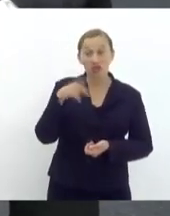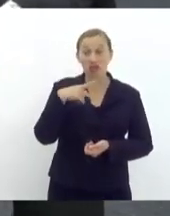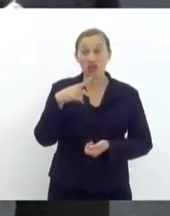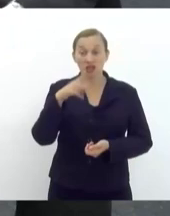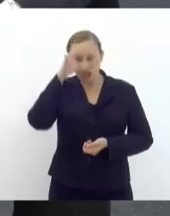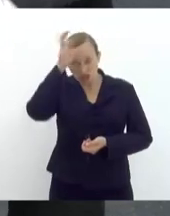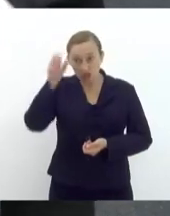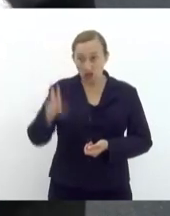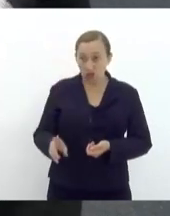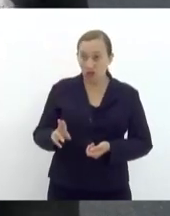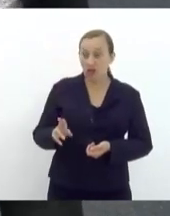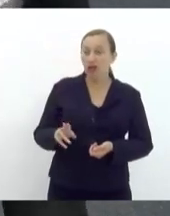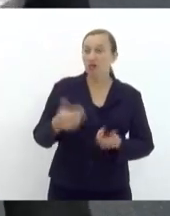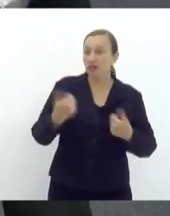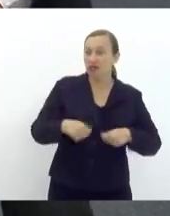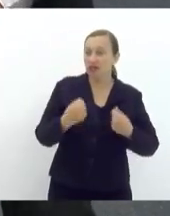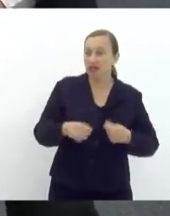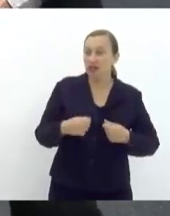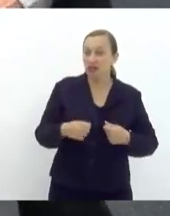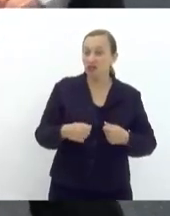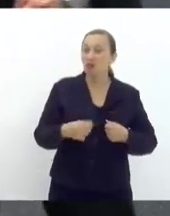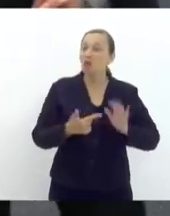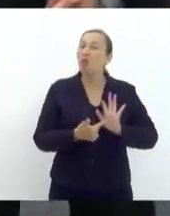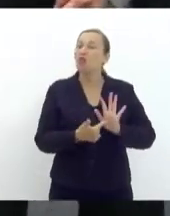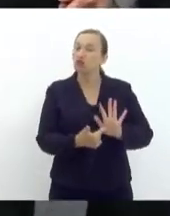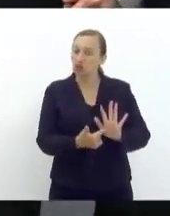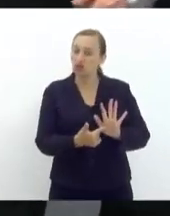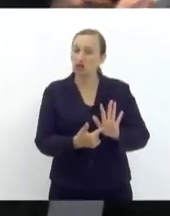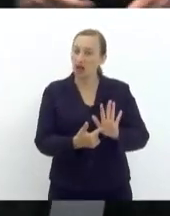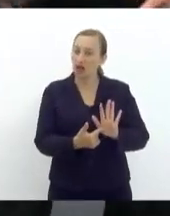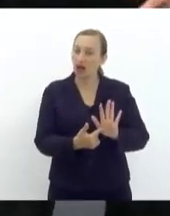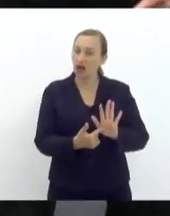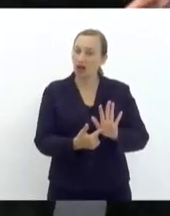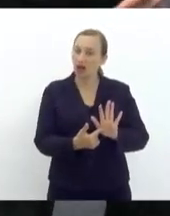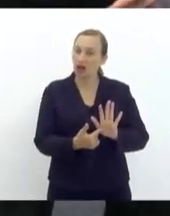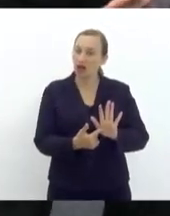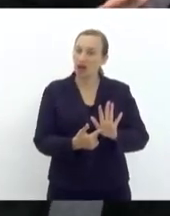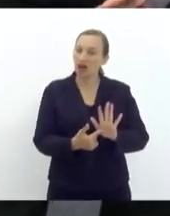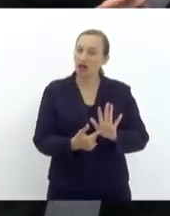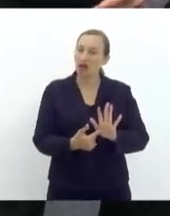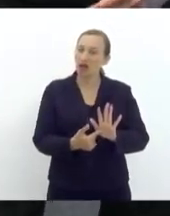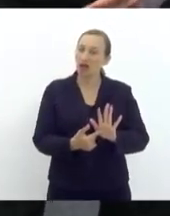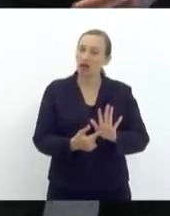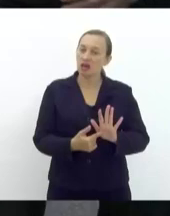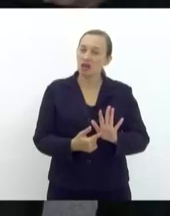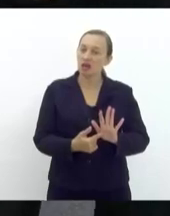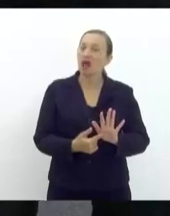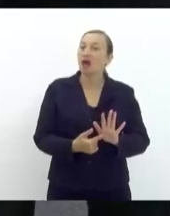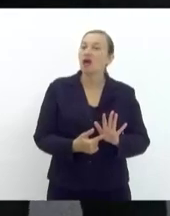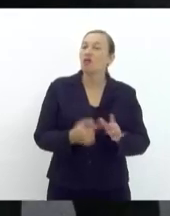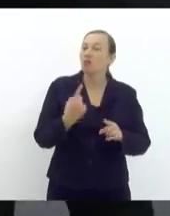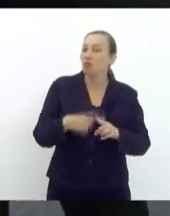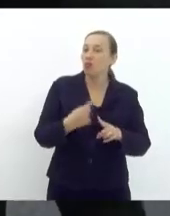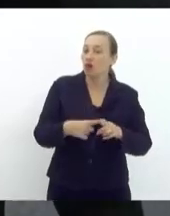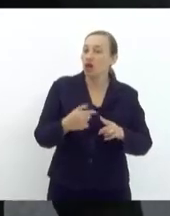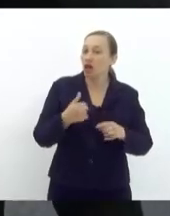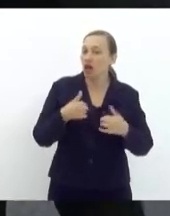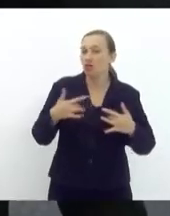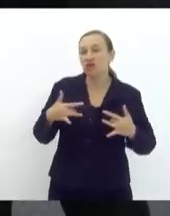preciso que as máscaras caiam elas precisam precisam cair porque ao mesmo tempo que eu me solidarizei